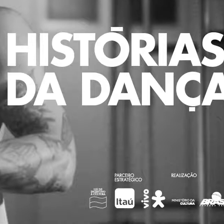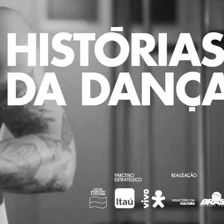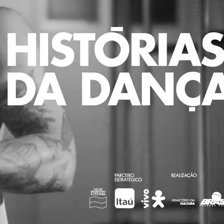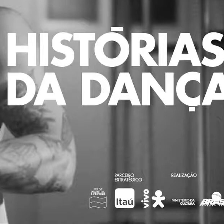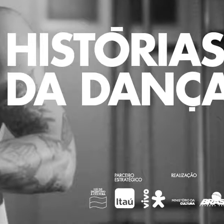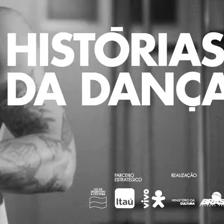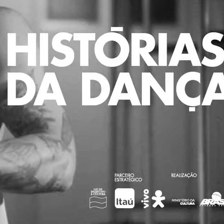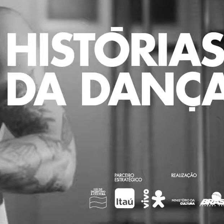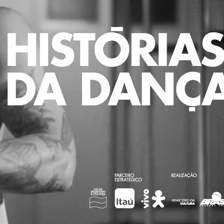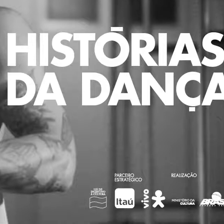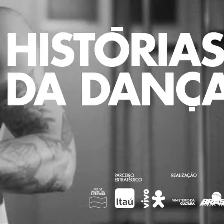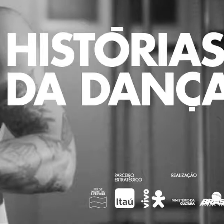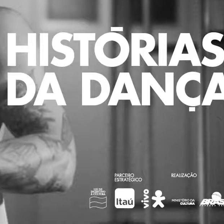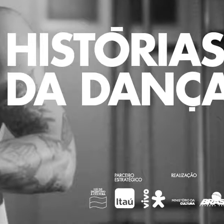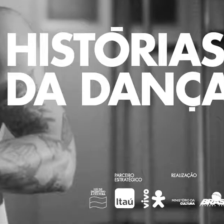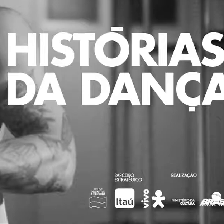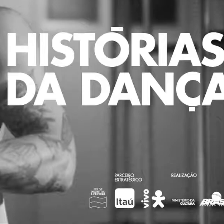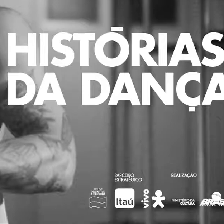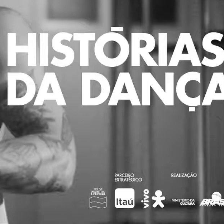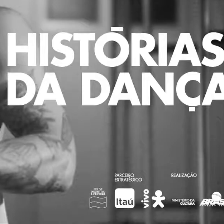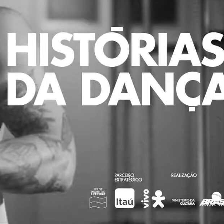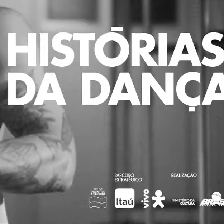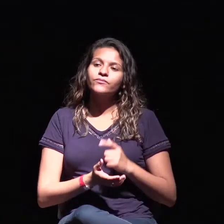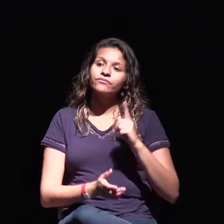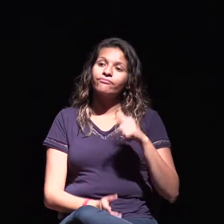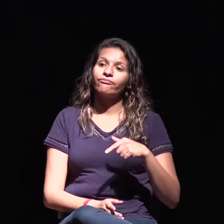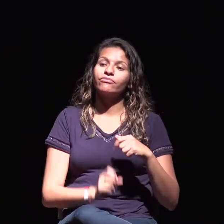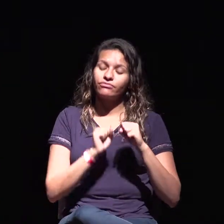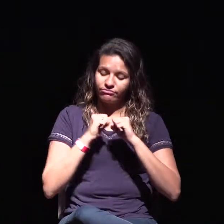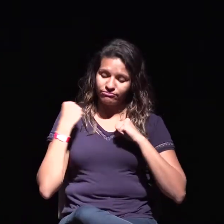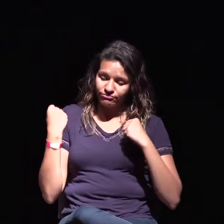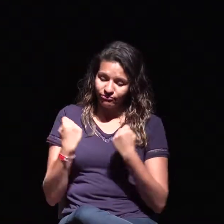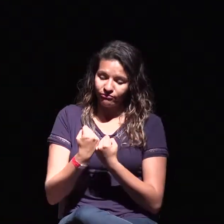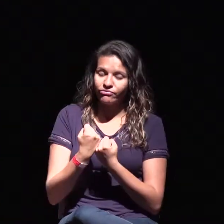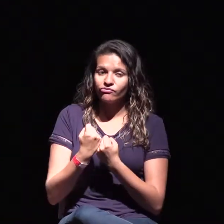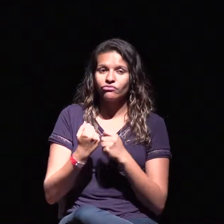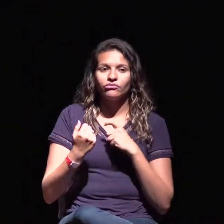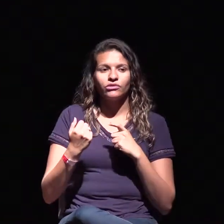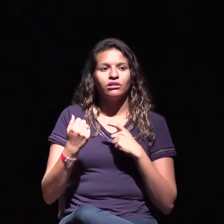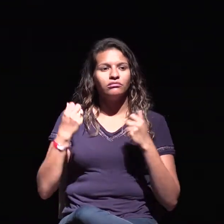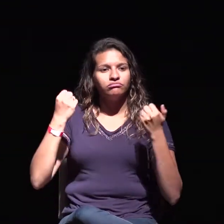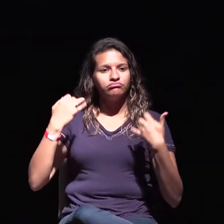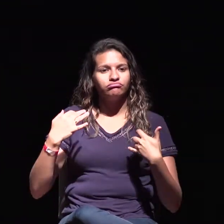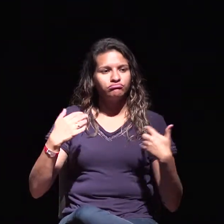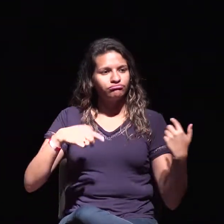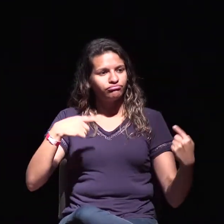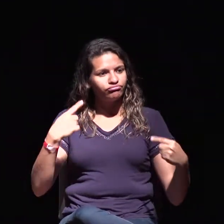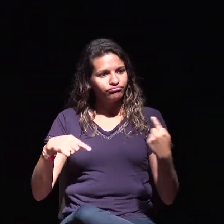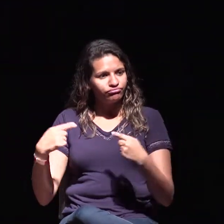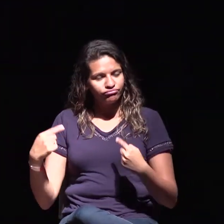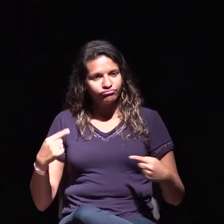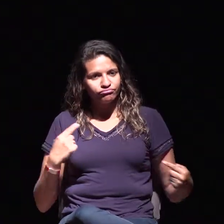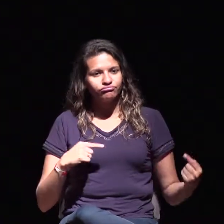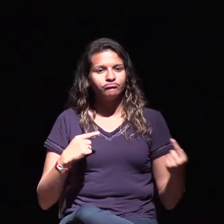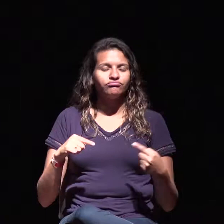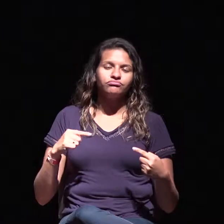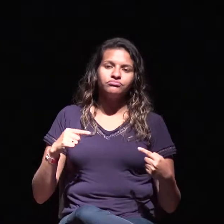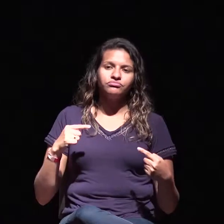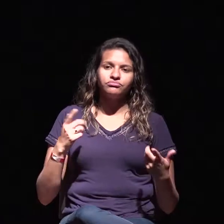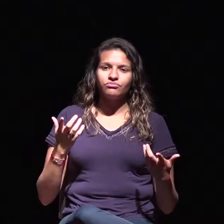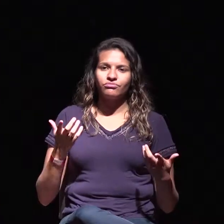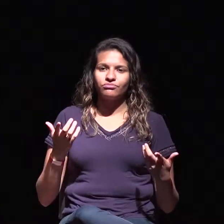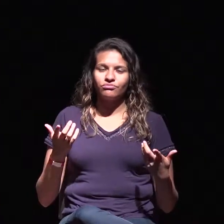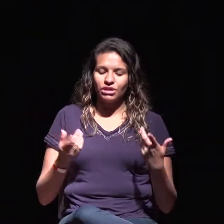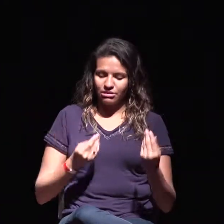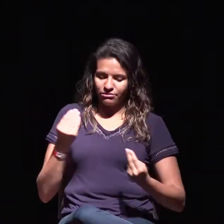dedicado a Histórias da Dança, um primeiro seminário que vem trazer discussões e vem debater tanto as relações